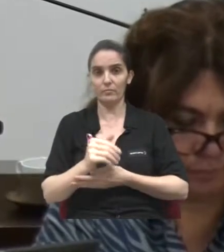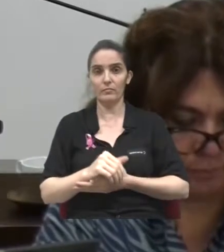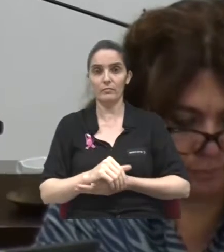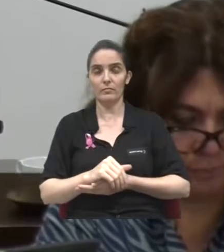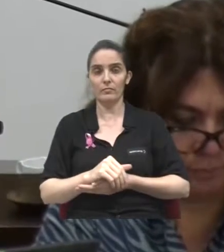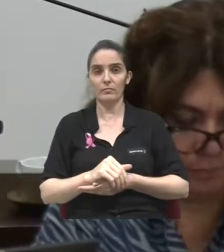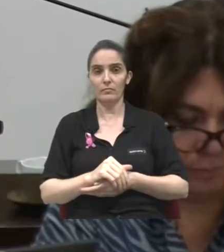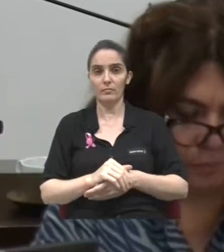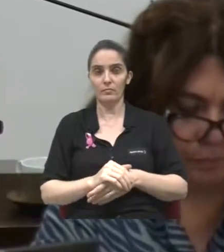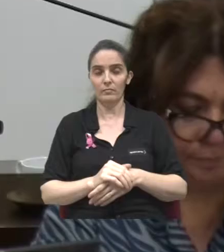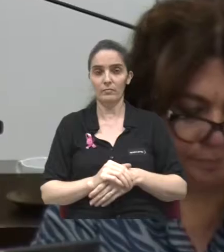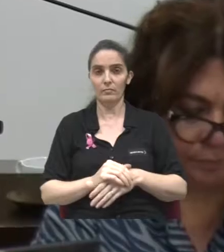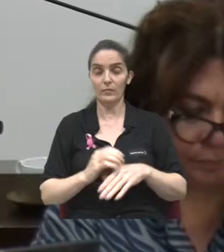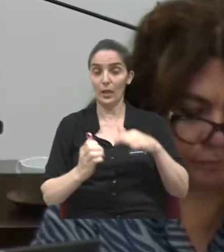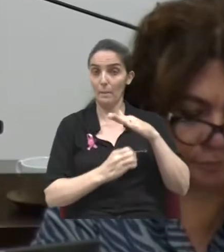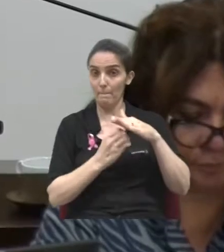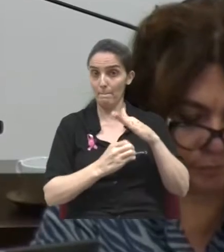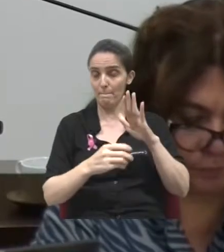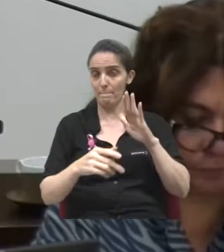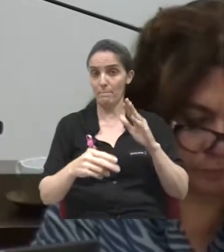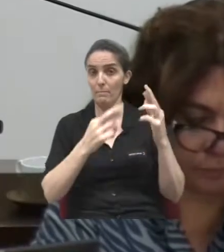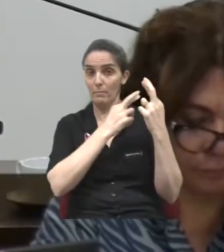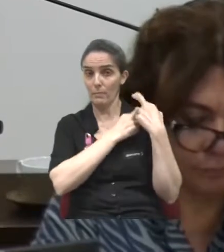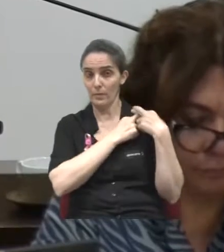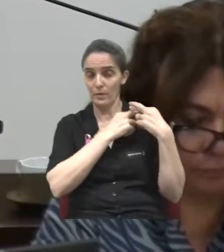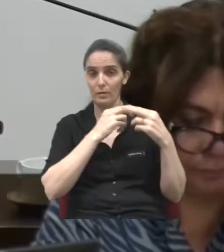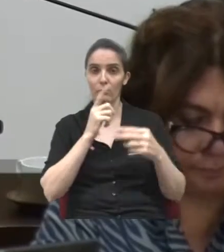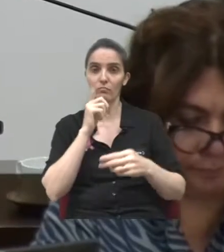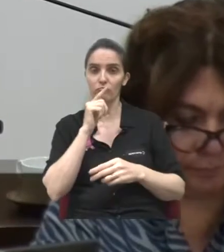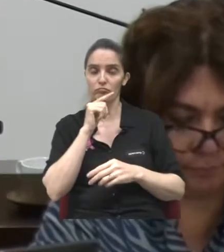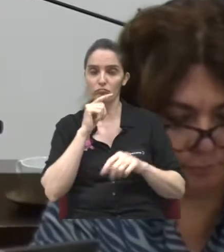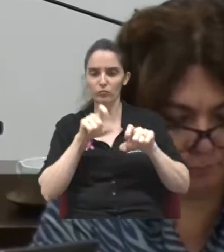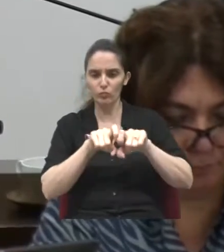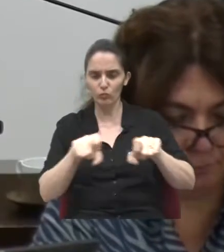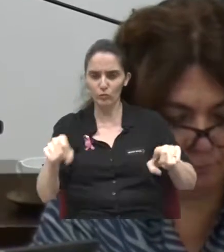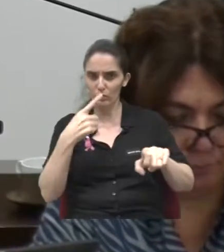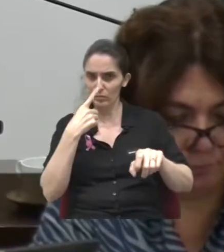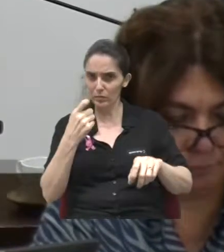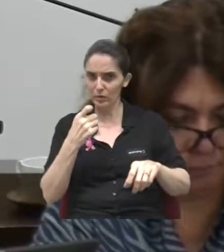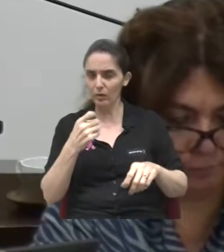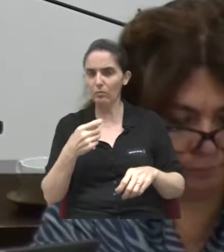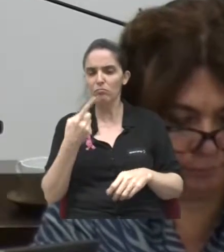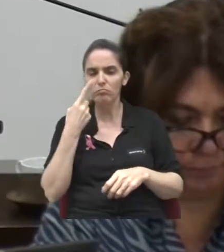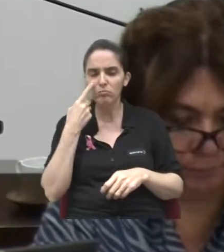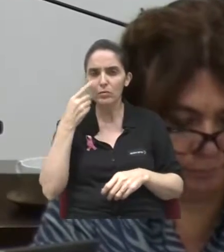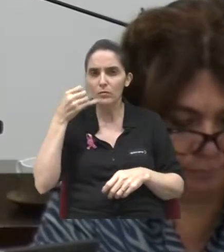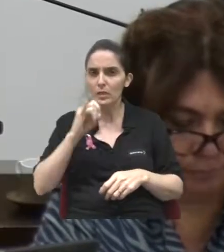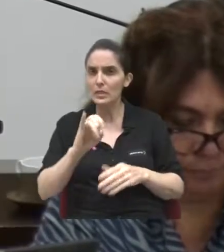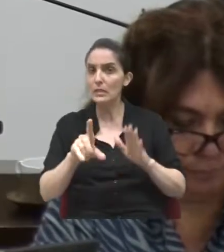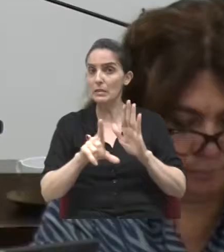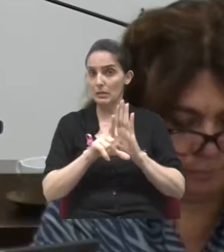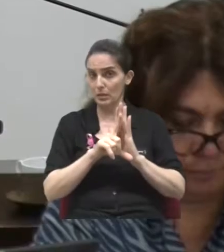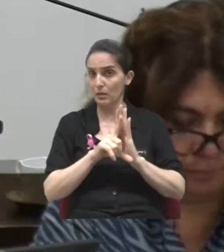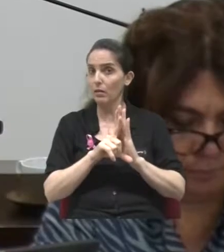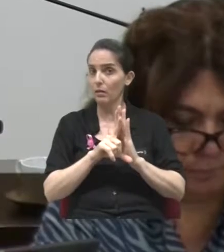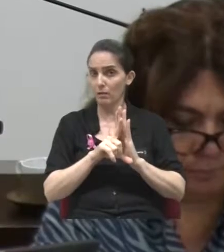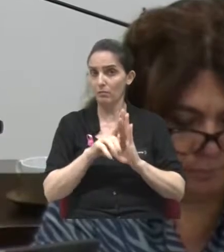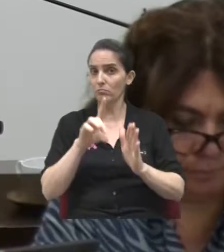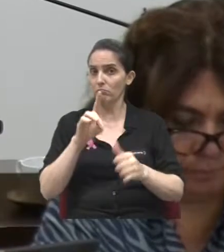esgoto do município, para que possam acompanhar se essas leis estão sendo realmente